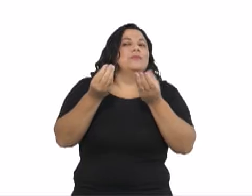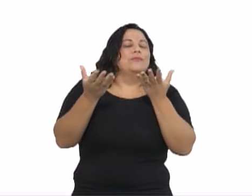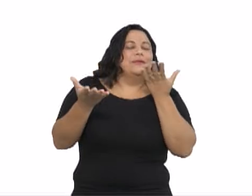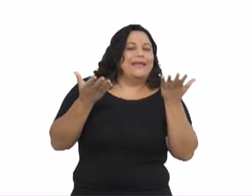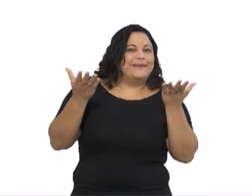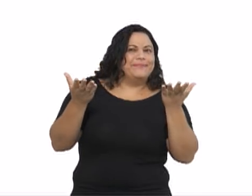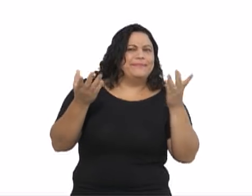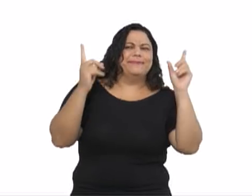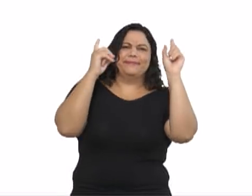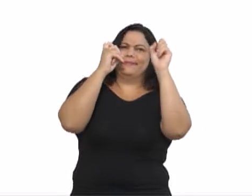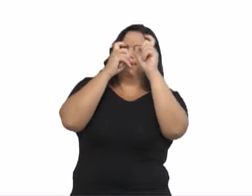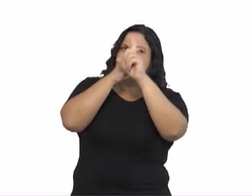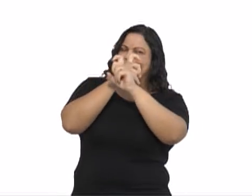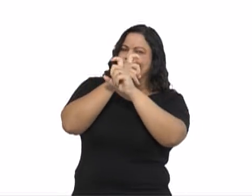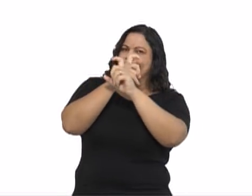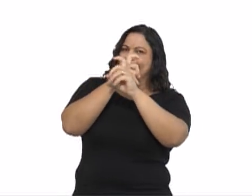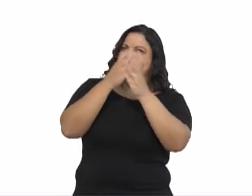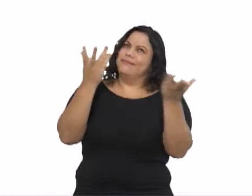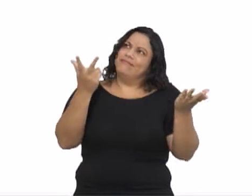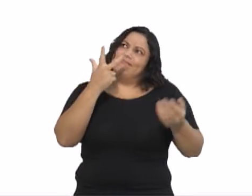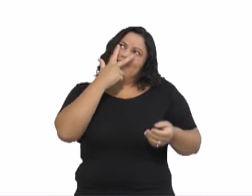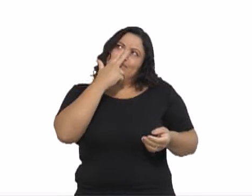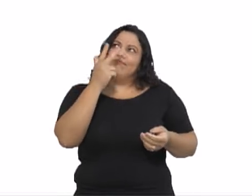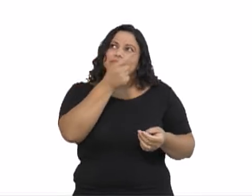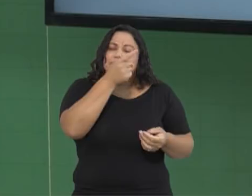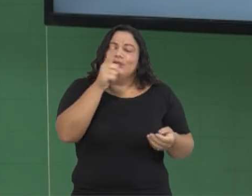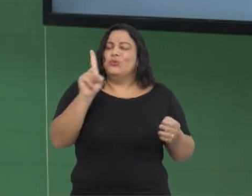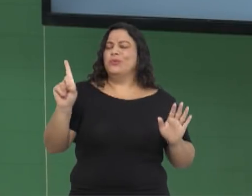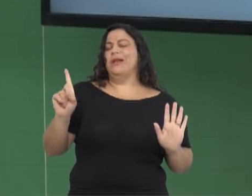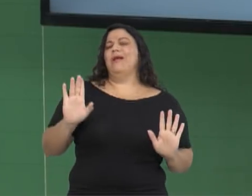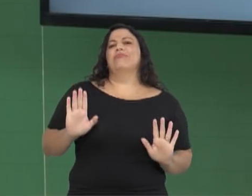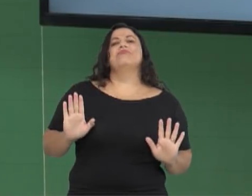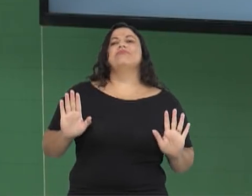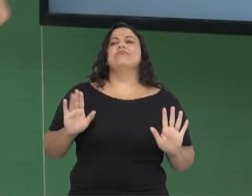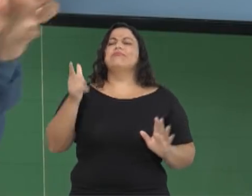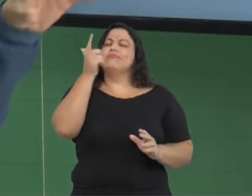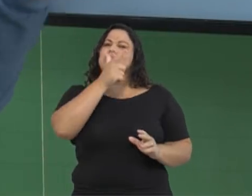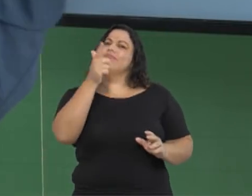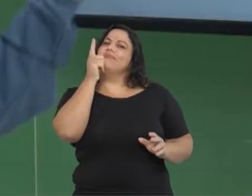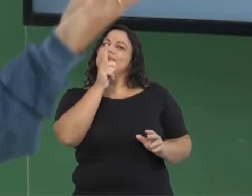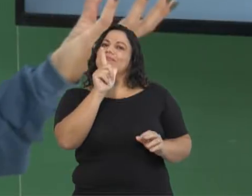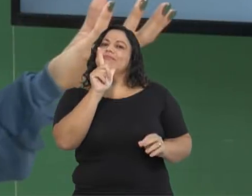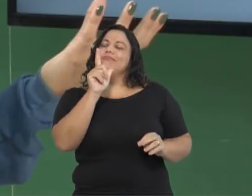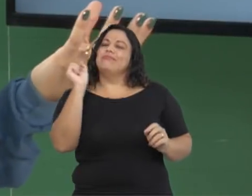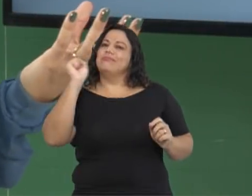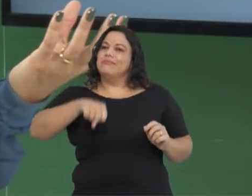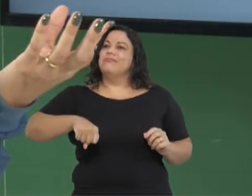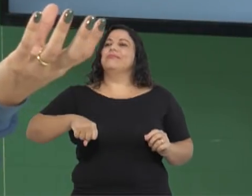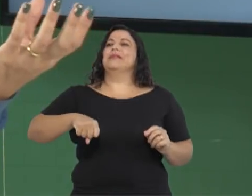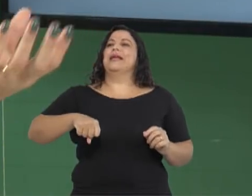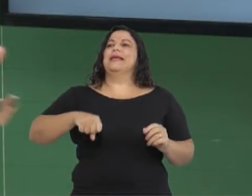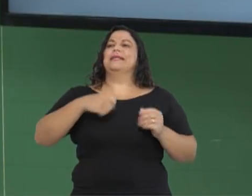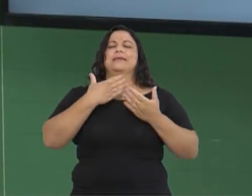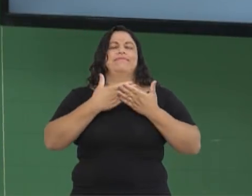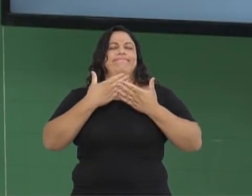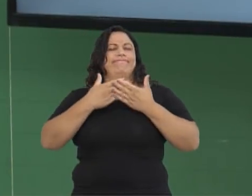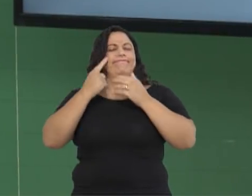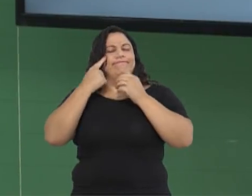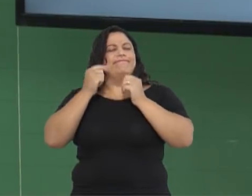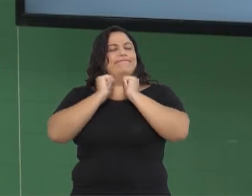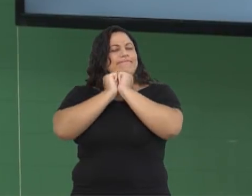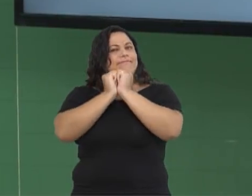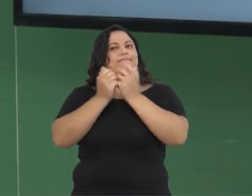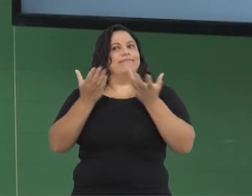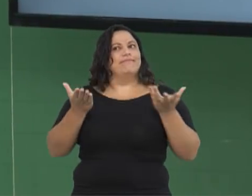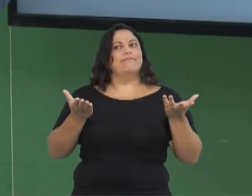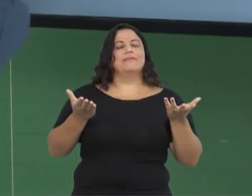pouquinho difícil? Eu acho que não, né? Eu acho que a gente consegue acompanhar bem aqui.